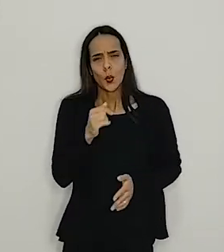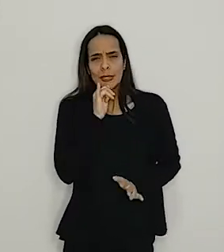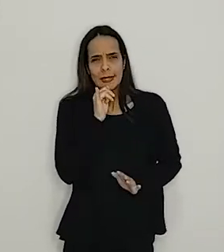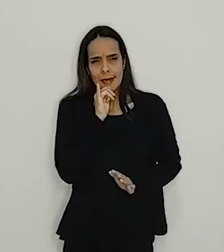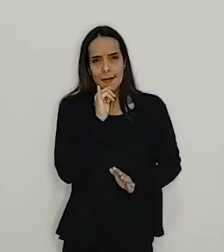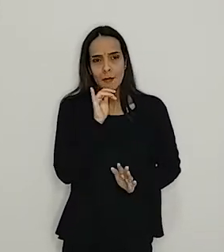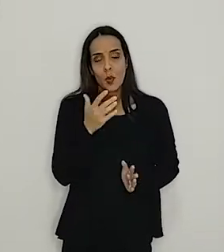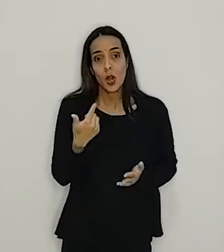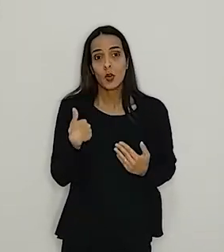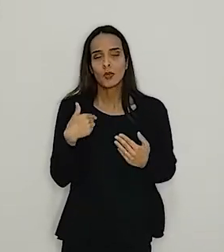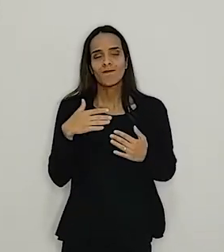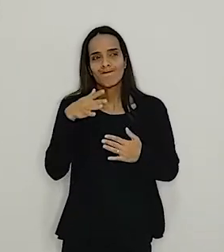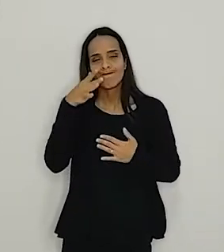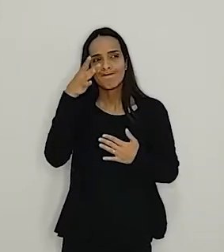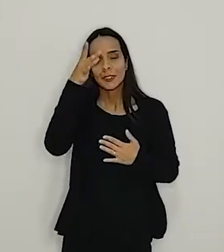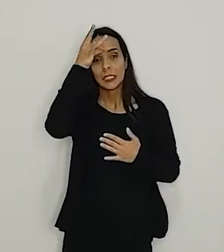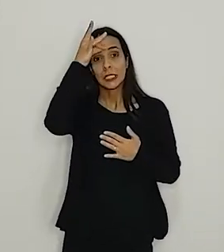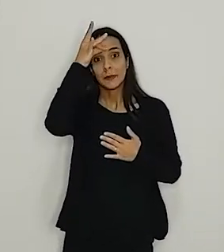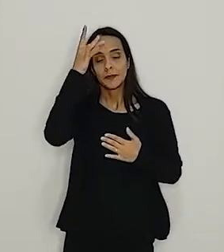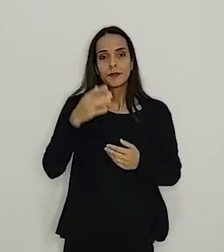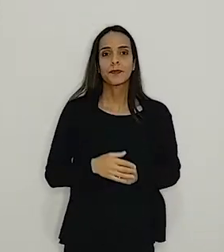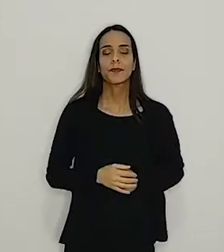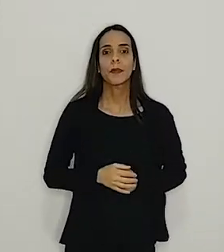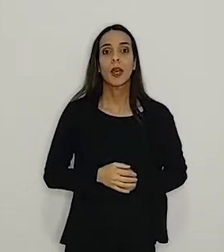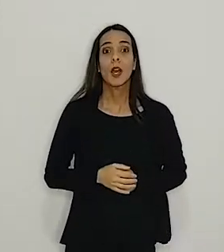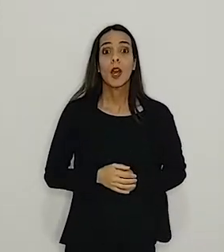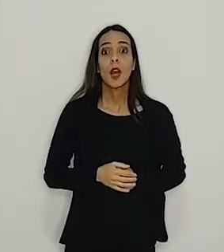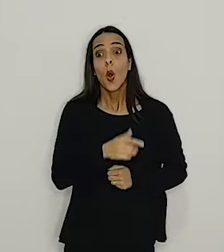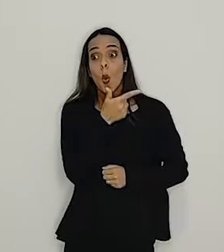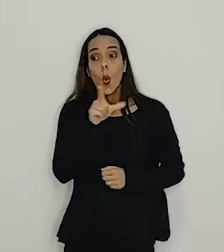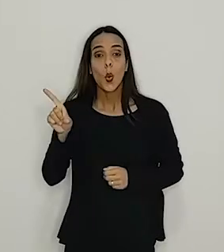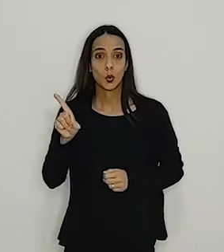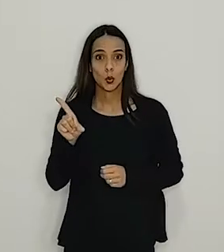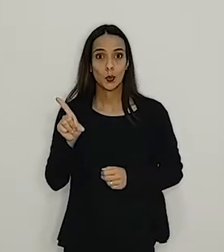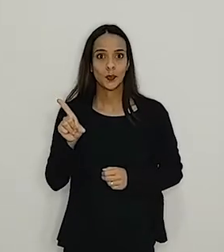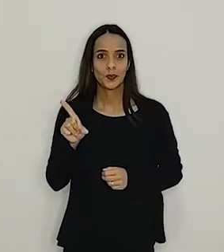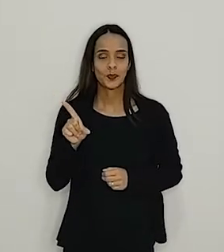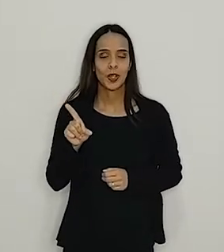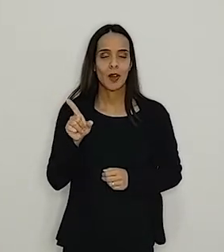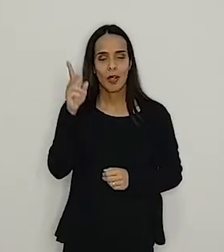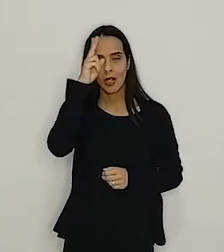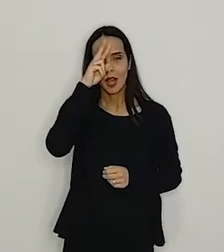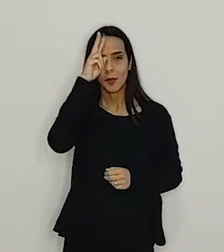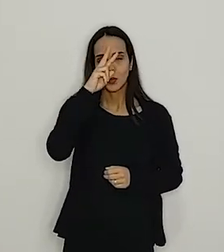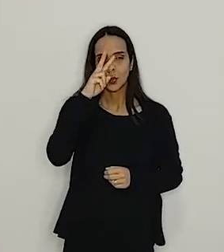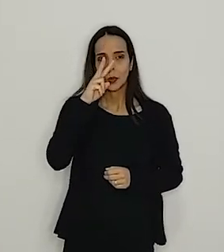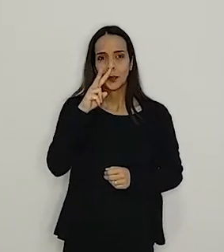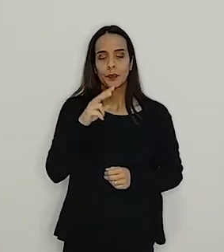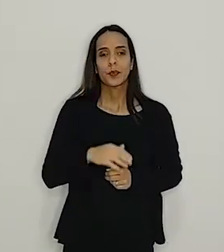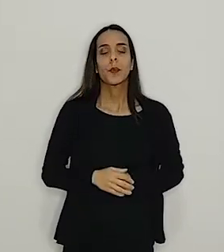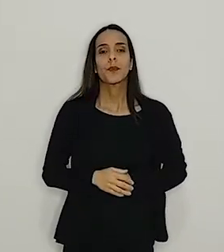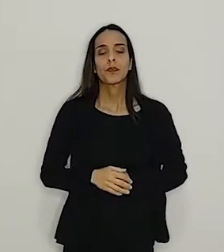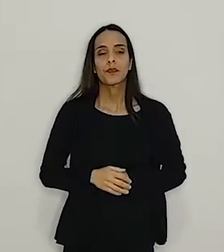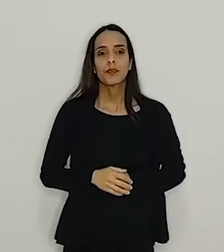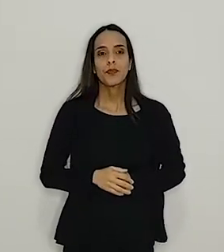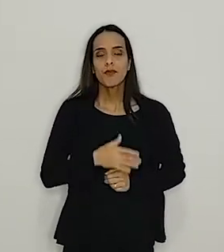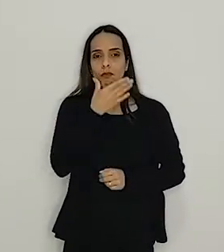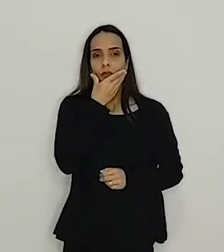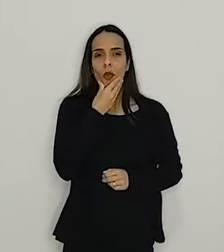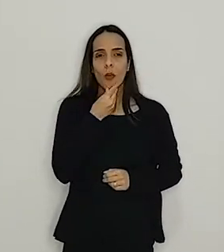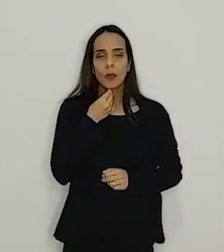Esse é um dos casos, esse me marcou muito, mas um caso específico, eu me lembro de um paciente, um idoso